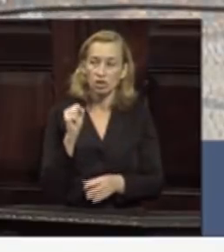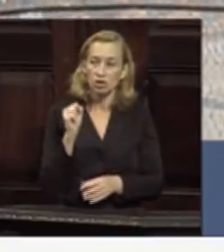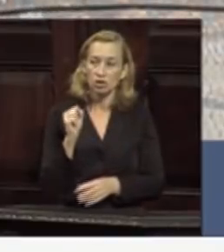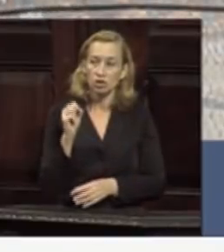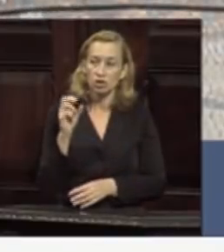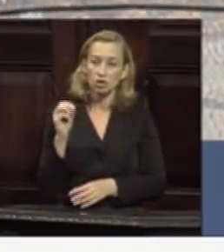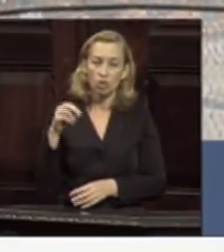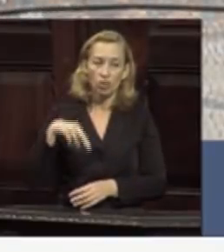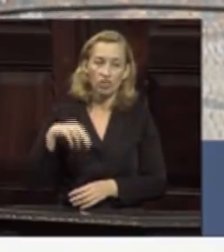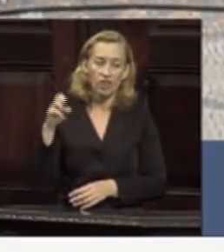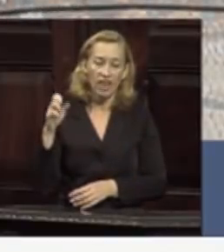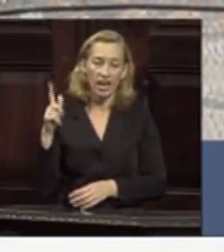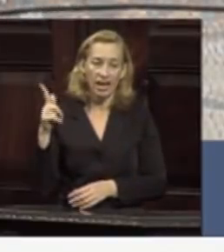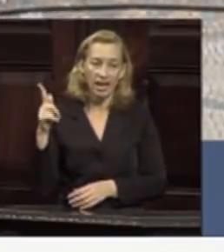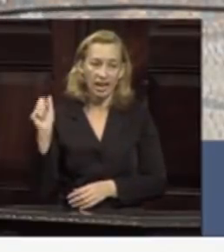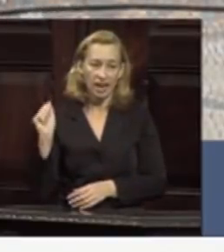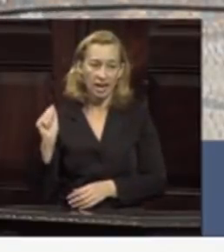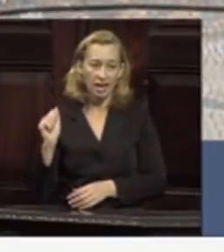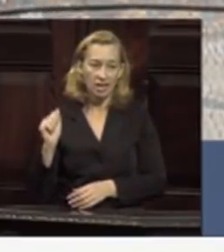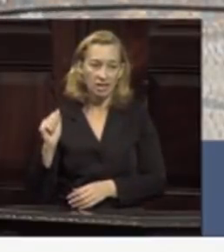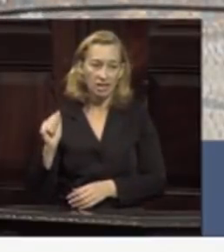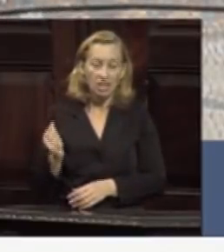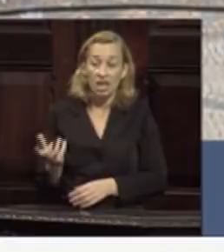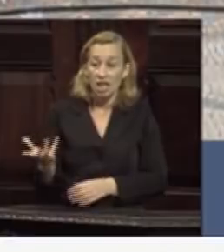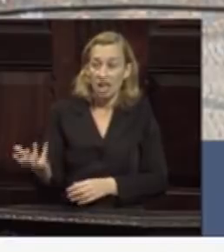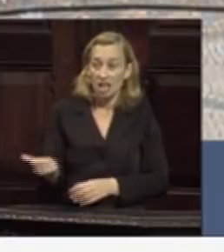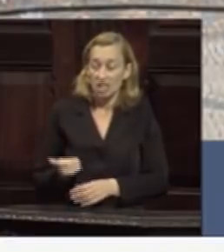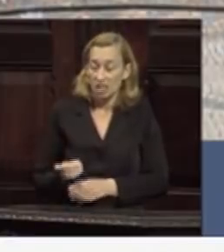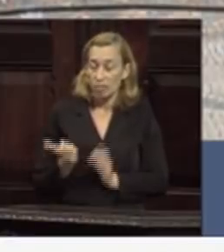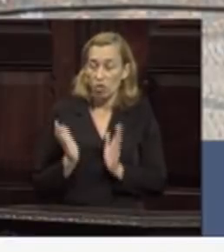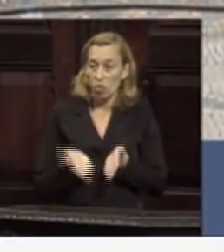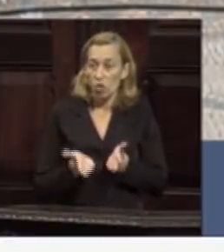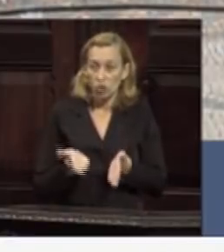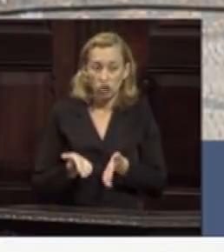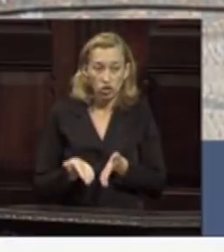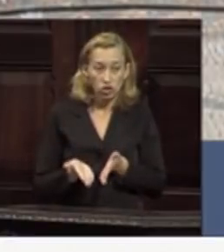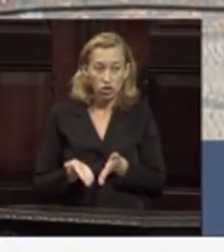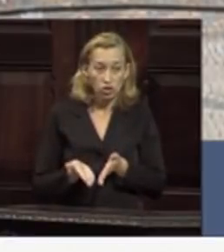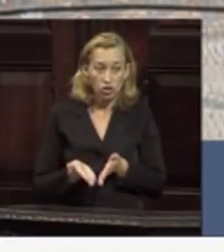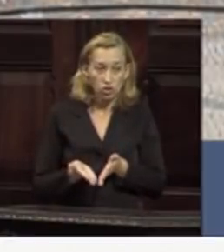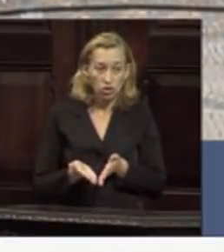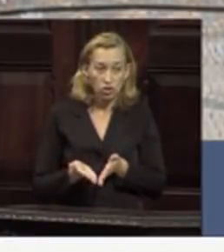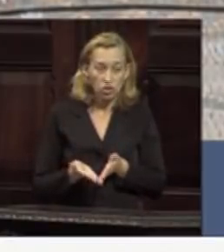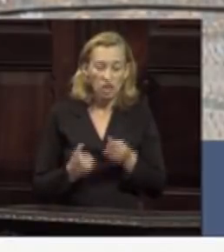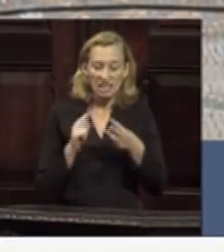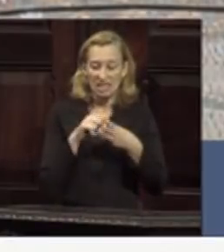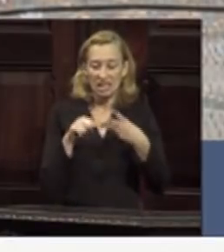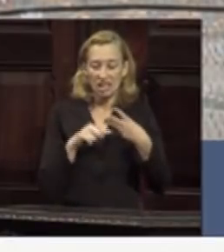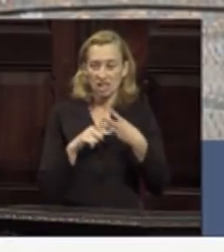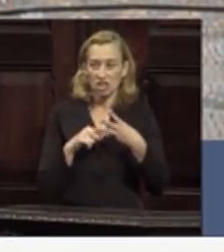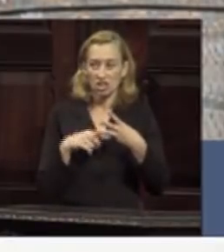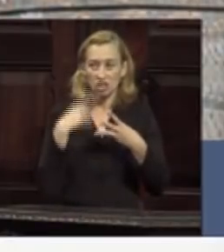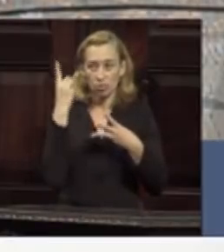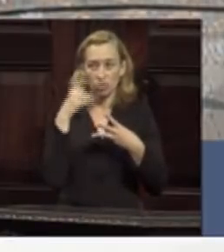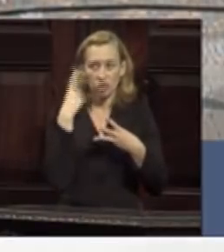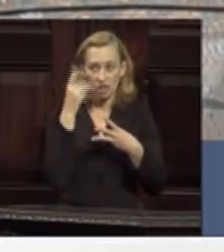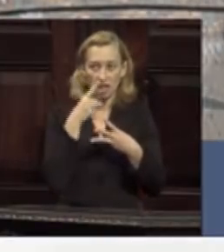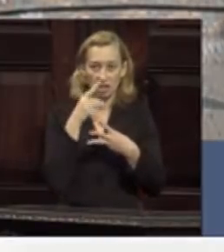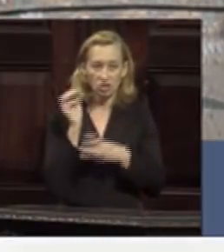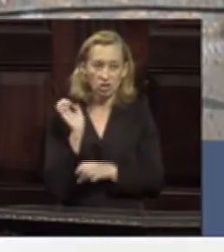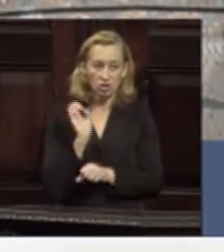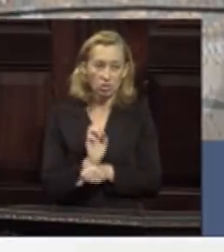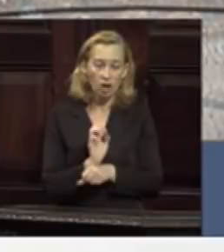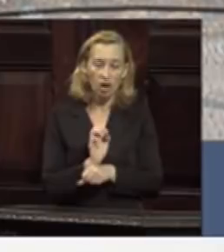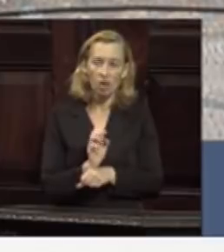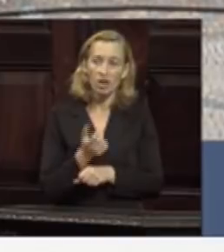que recebeu hoje uma contribuição expressiva do ex-deputado estadual, ex-deputado federal, ex-secretário